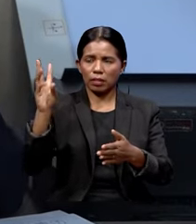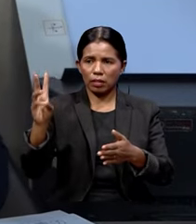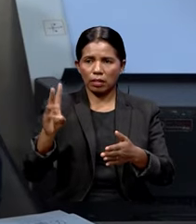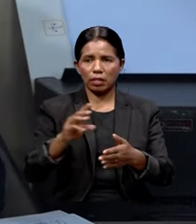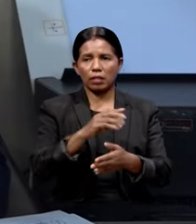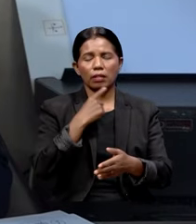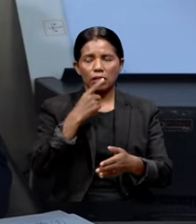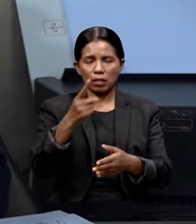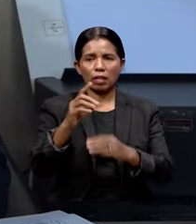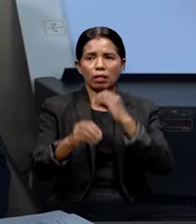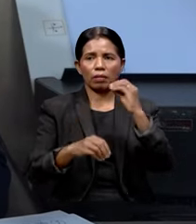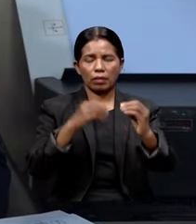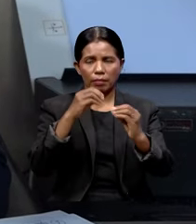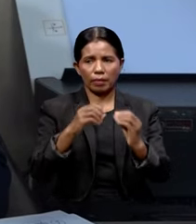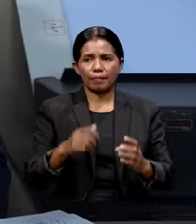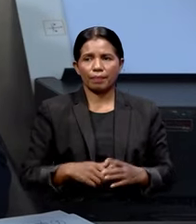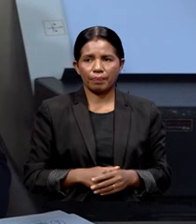autos sinalaram até Tengata,